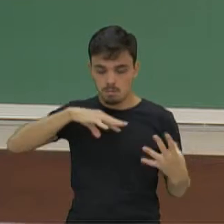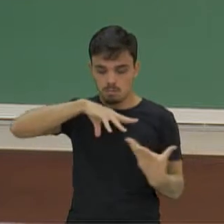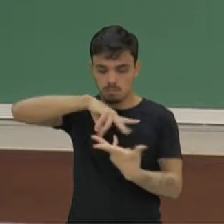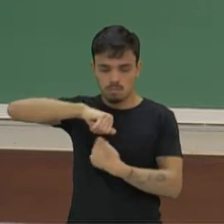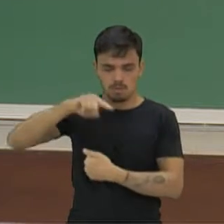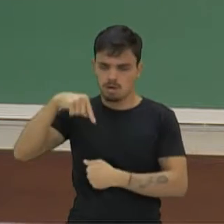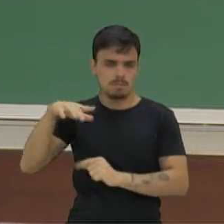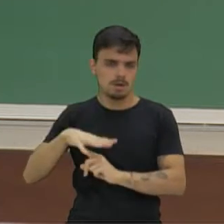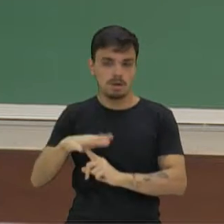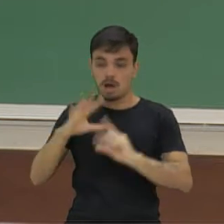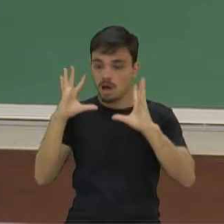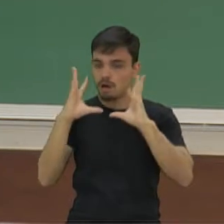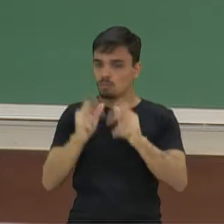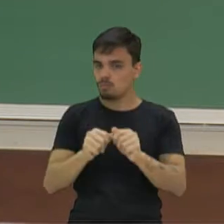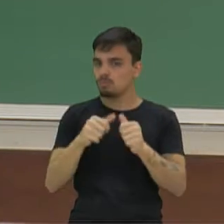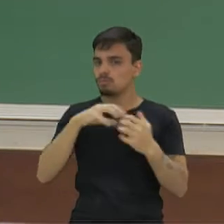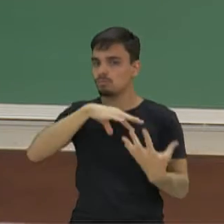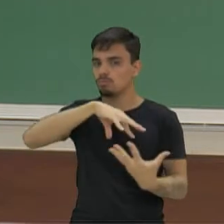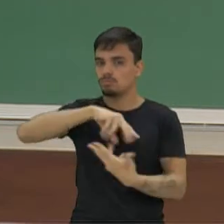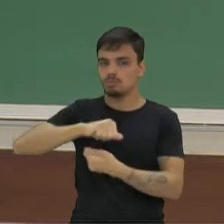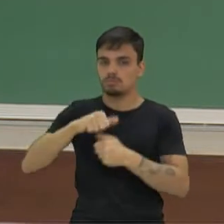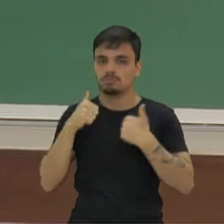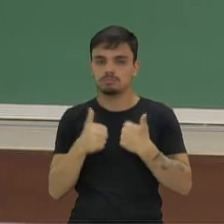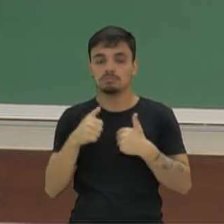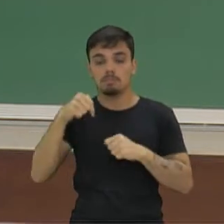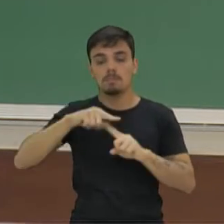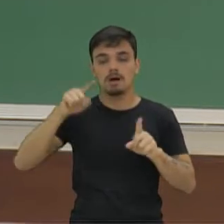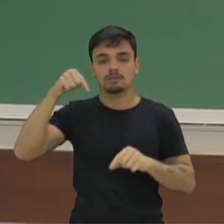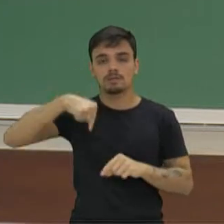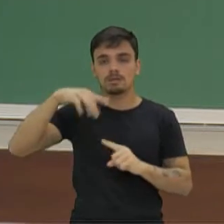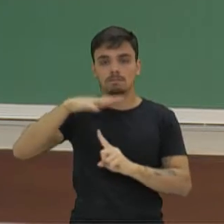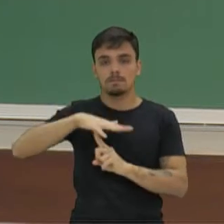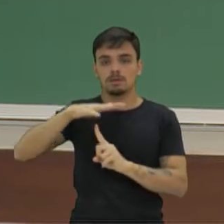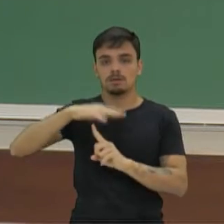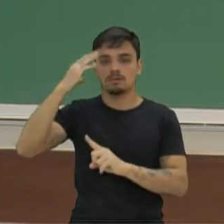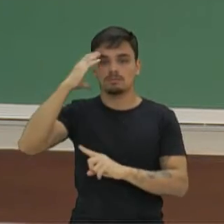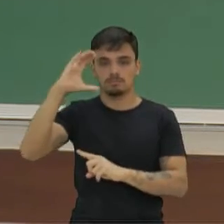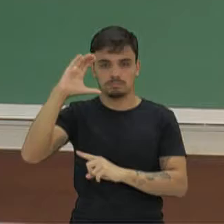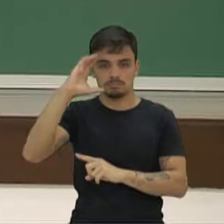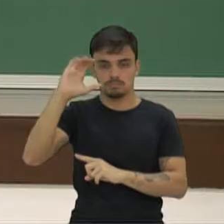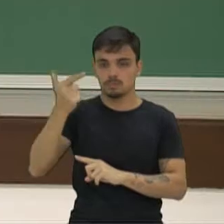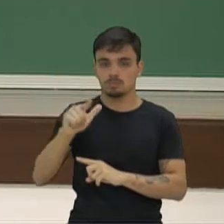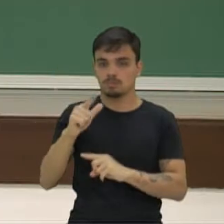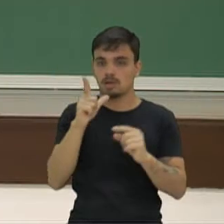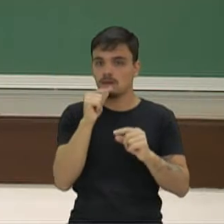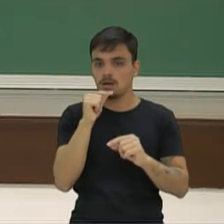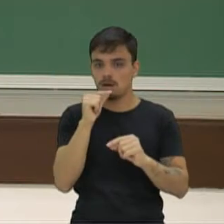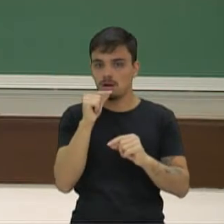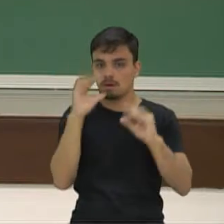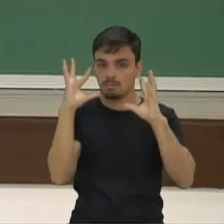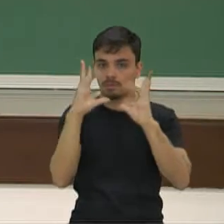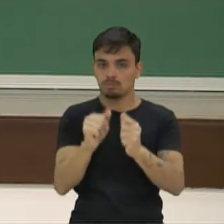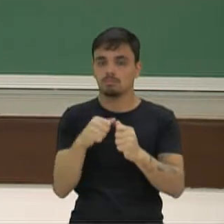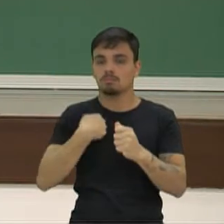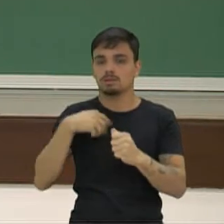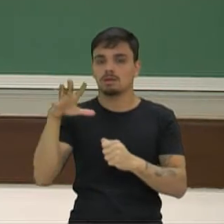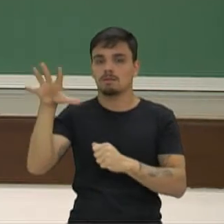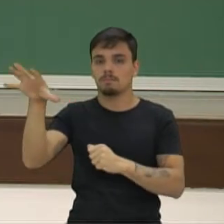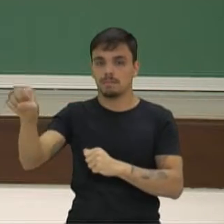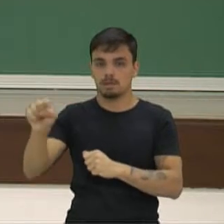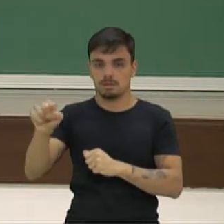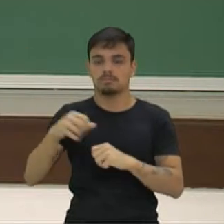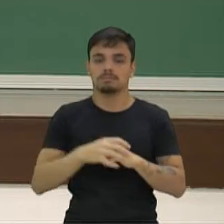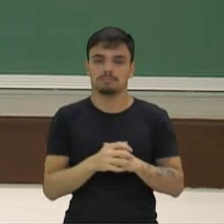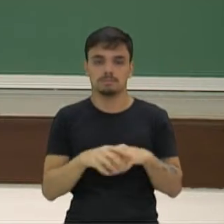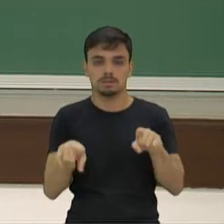Paraná, não é do Brasil, é do mundo. Mas aqui no Paraná. Curitiba, não tem água para todo mundo, nós precisamos buscar fora. Londrina,